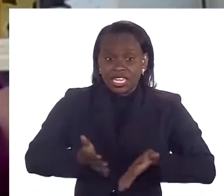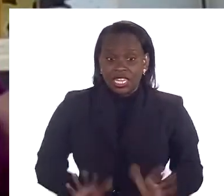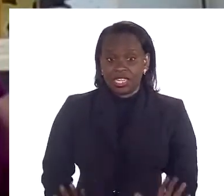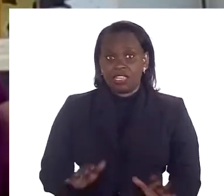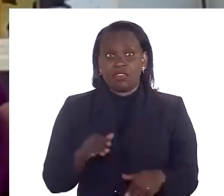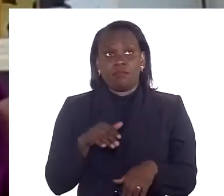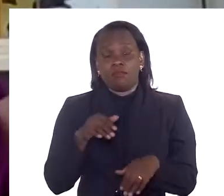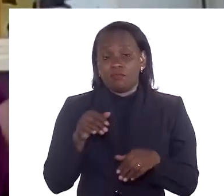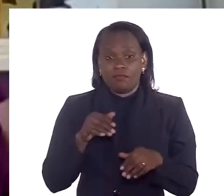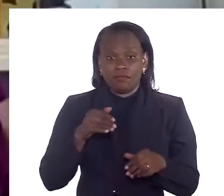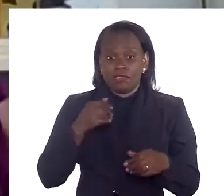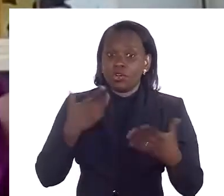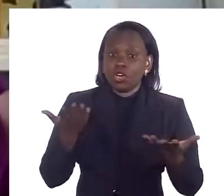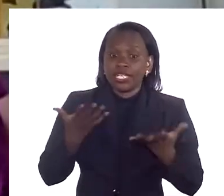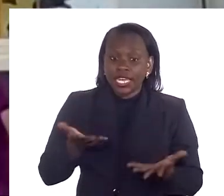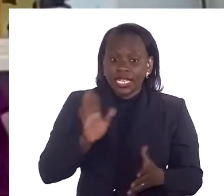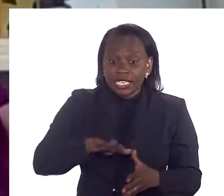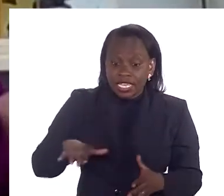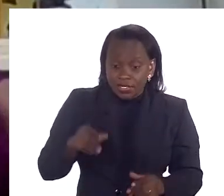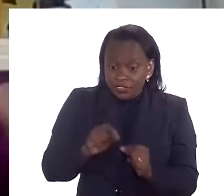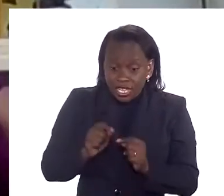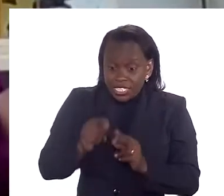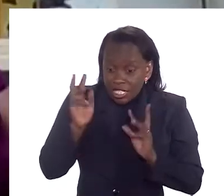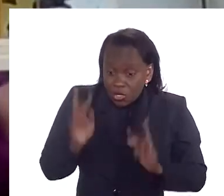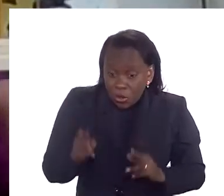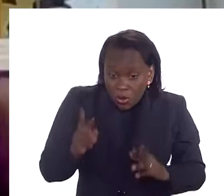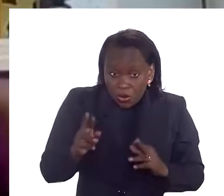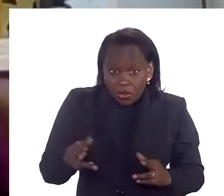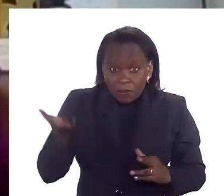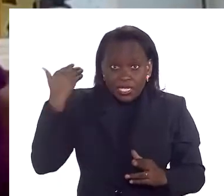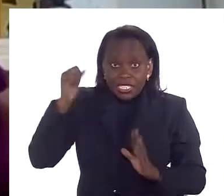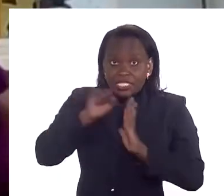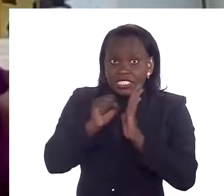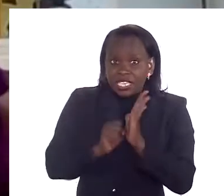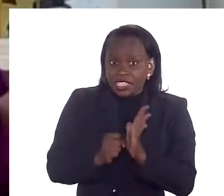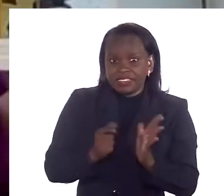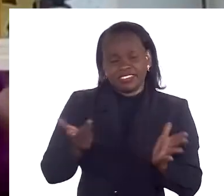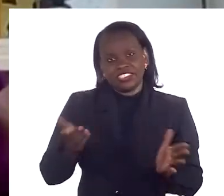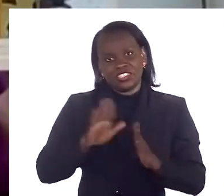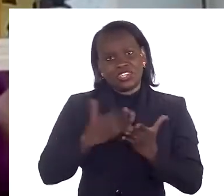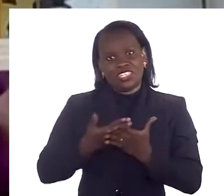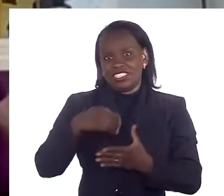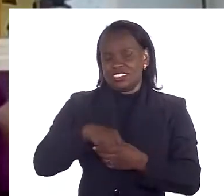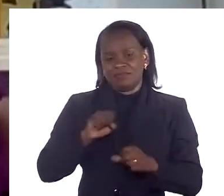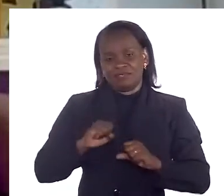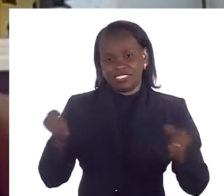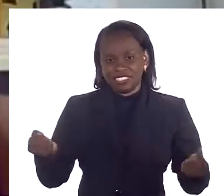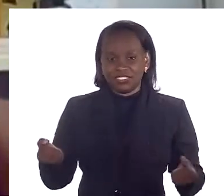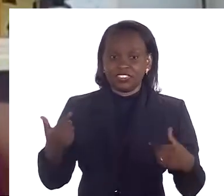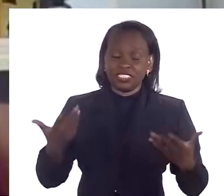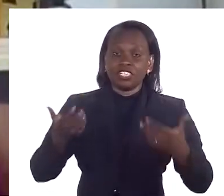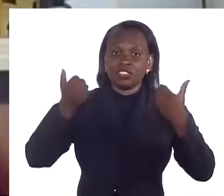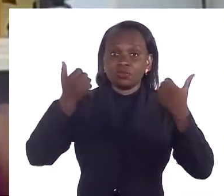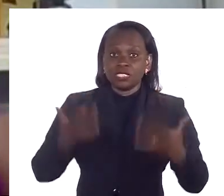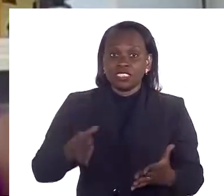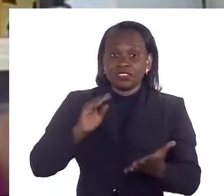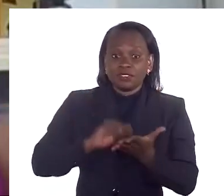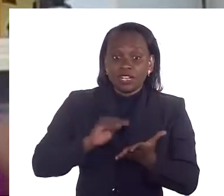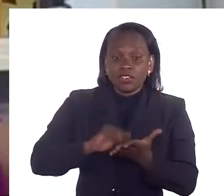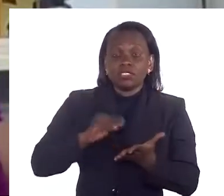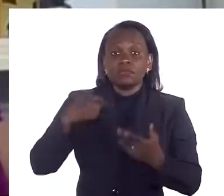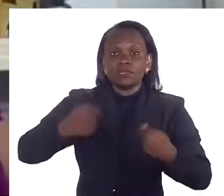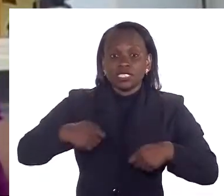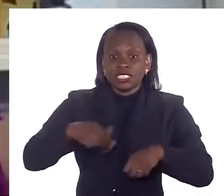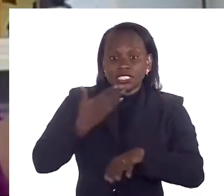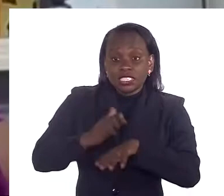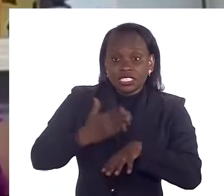nasciam, não se mexiam, né? Hoje a gente quer que as crianças funcionem do mesmo jeito que no século passado numa escola. Então, quando a gente fala dessa demanda da